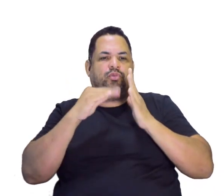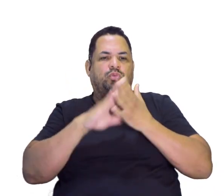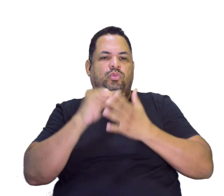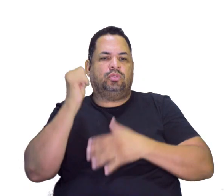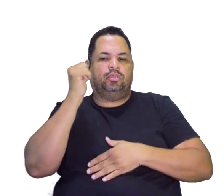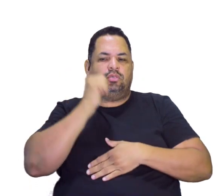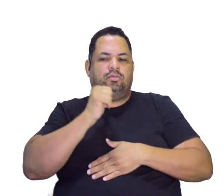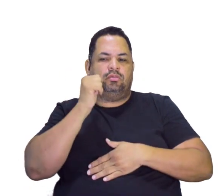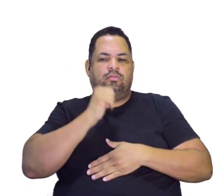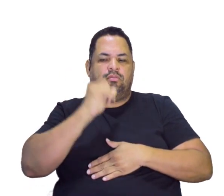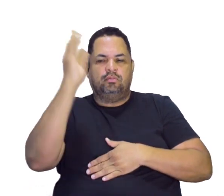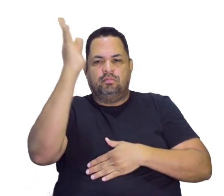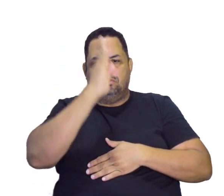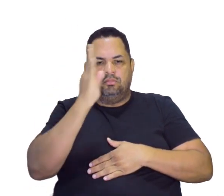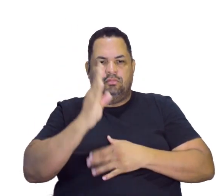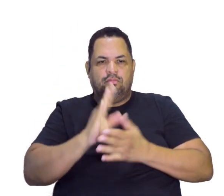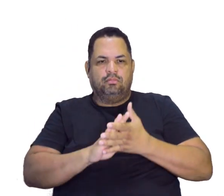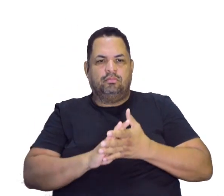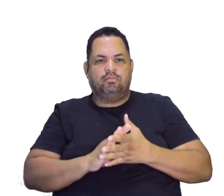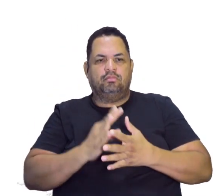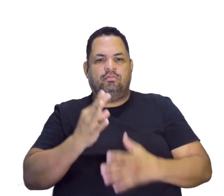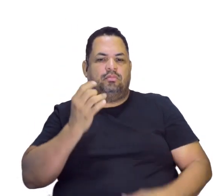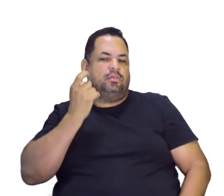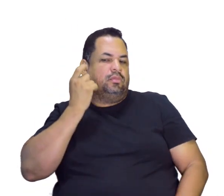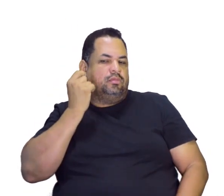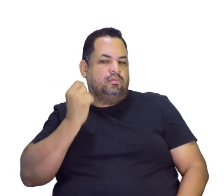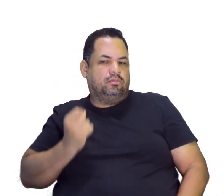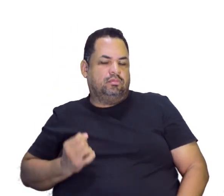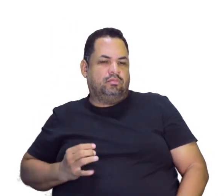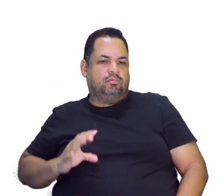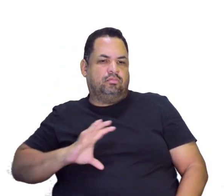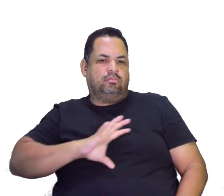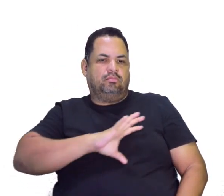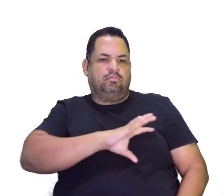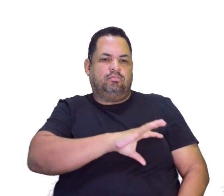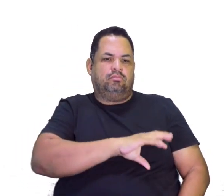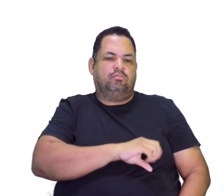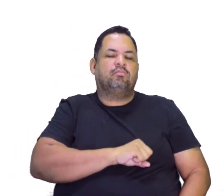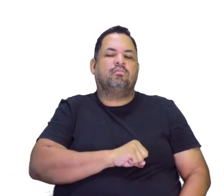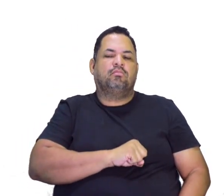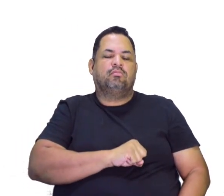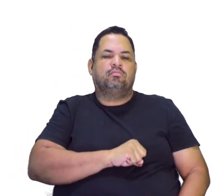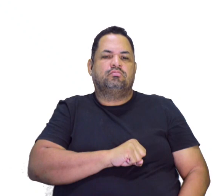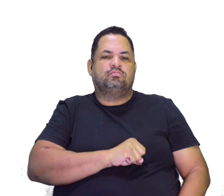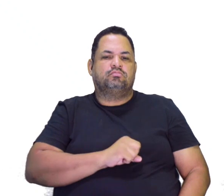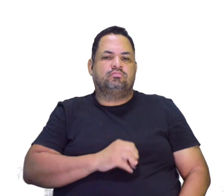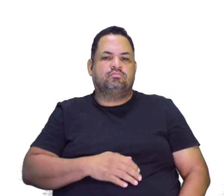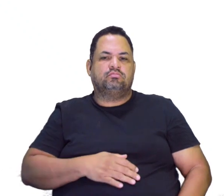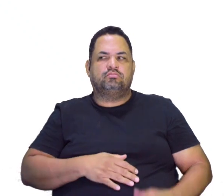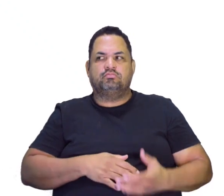Amaral tinha um amor muito grande e uma personalidade muito forte